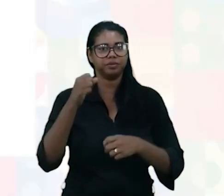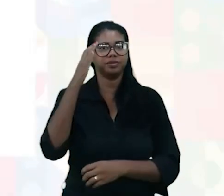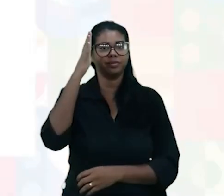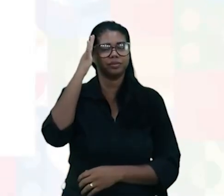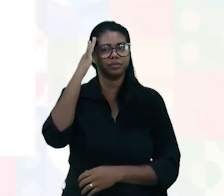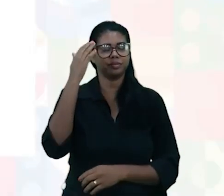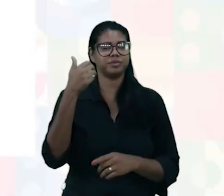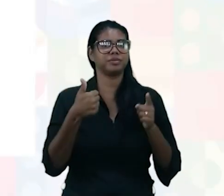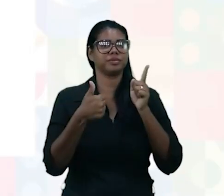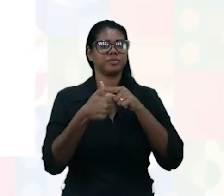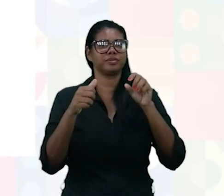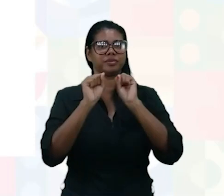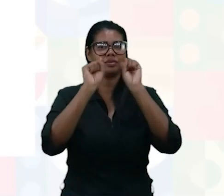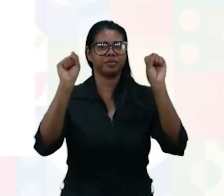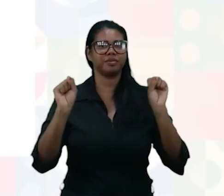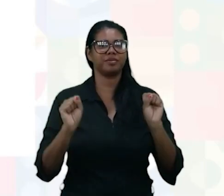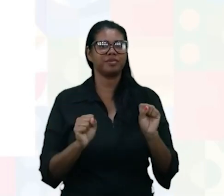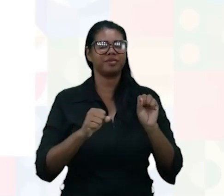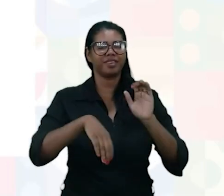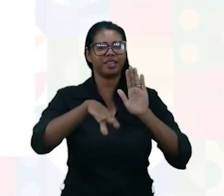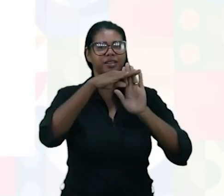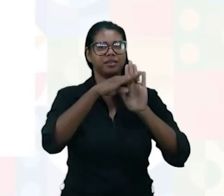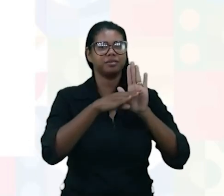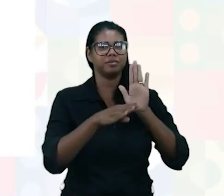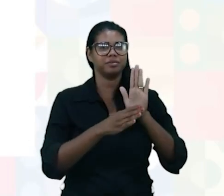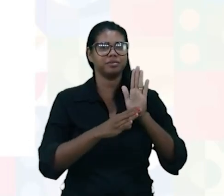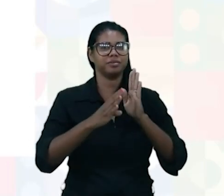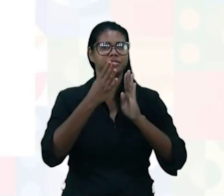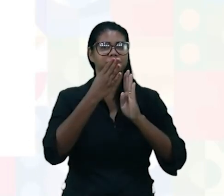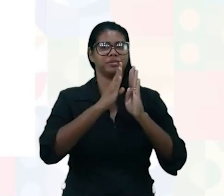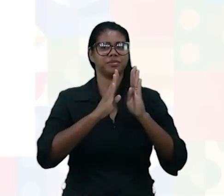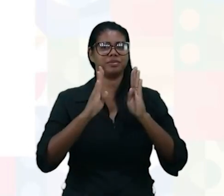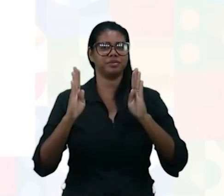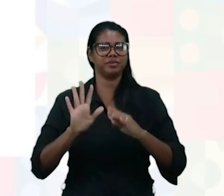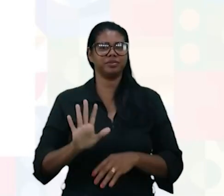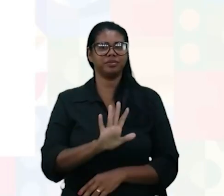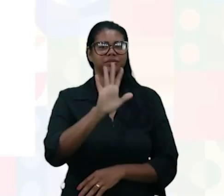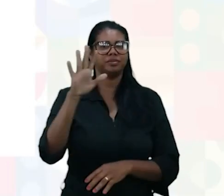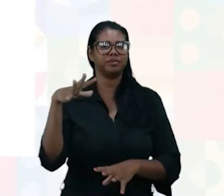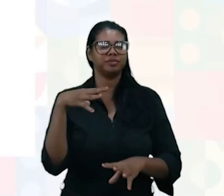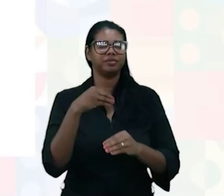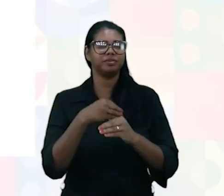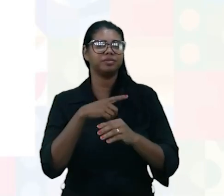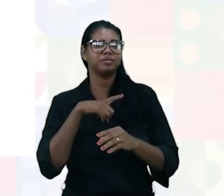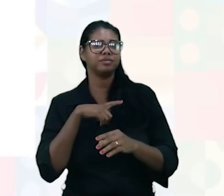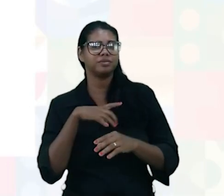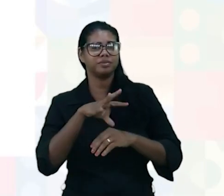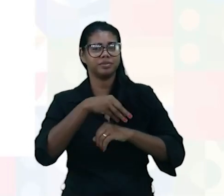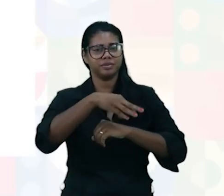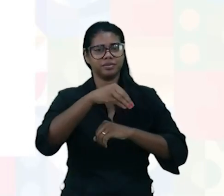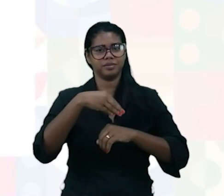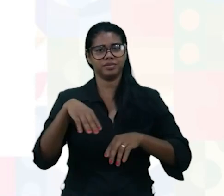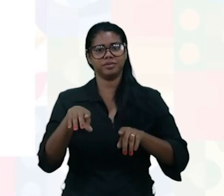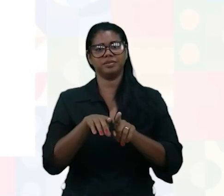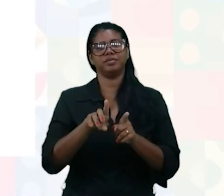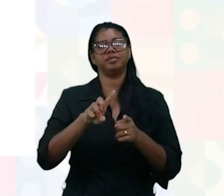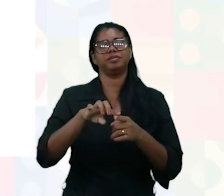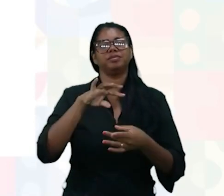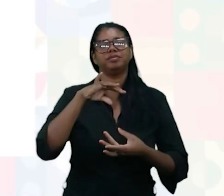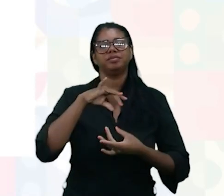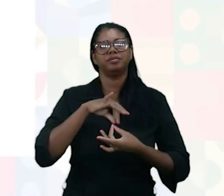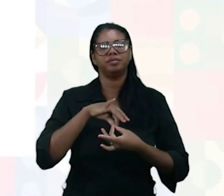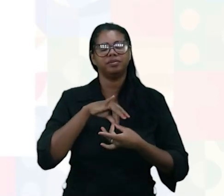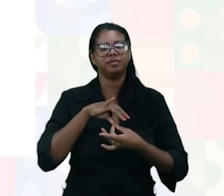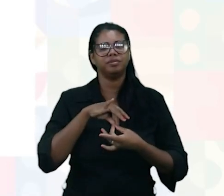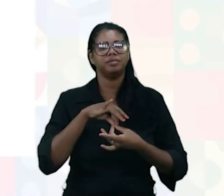momento, que o sistema de classificação bibliográfica, em geral, tem algumas contribuições, sendo